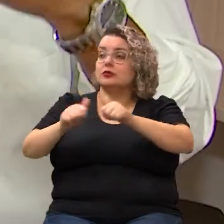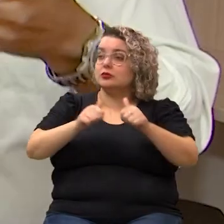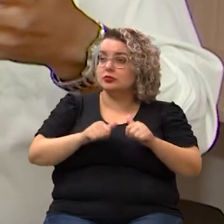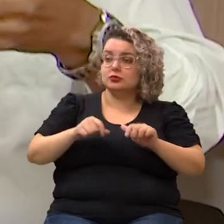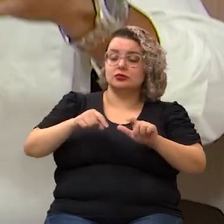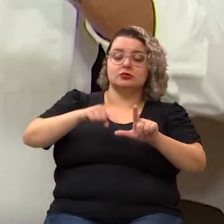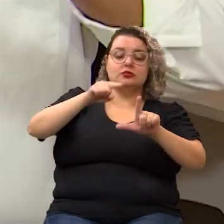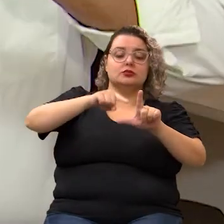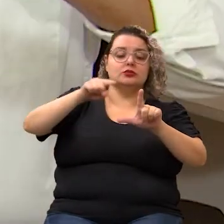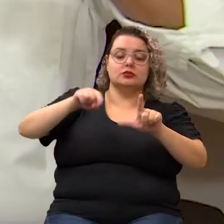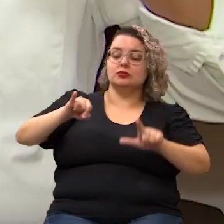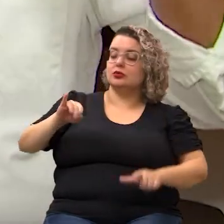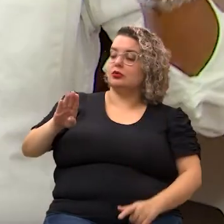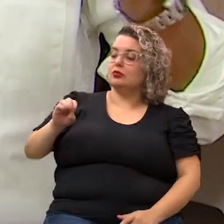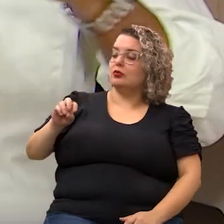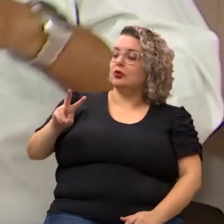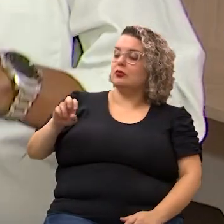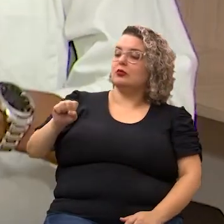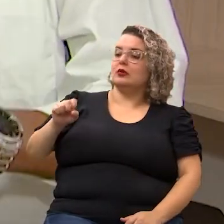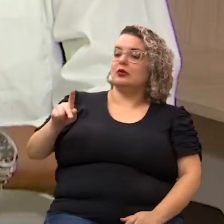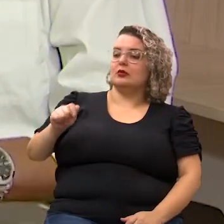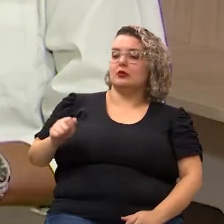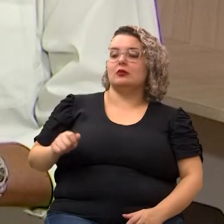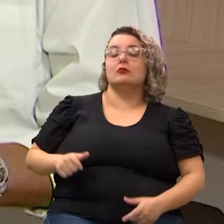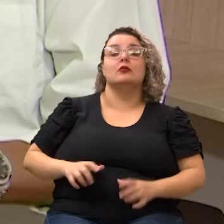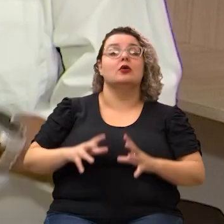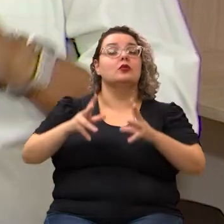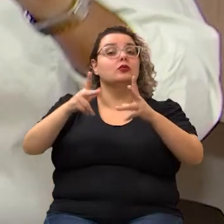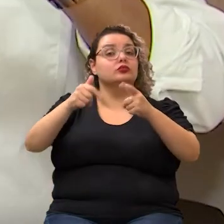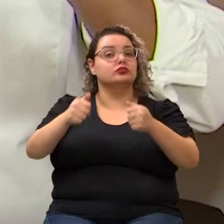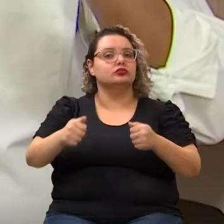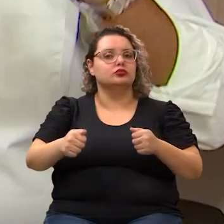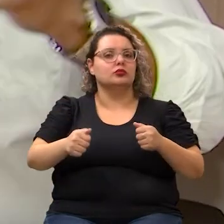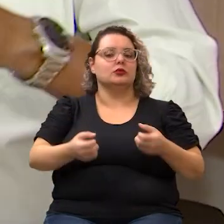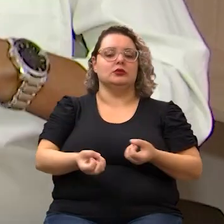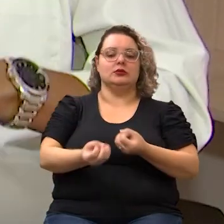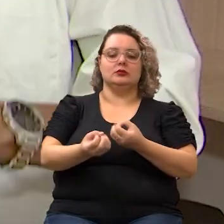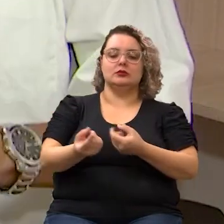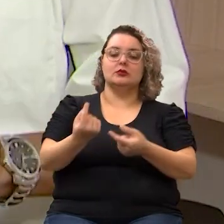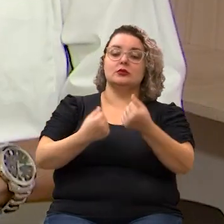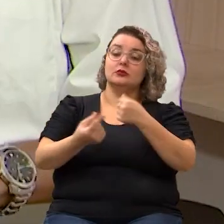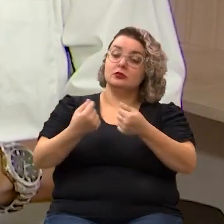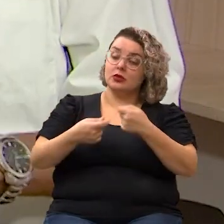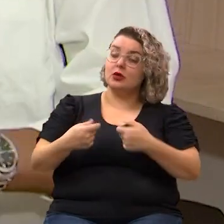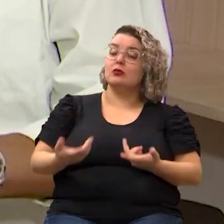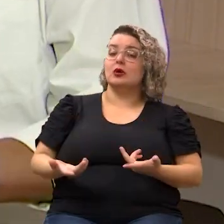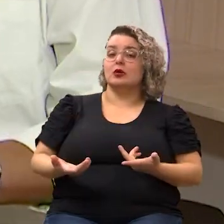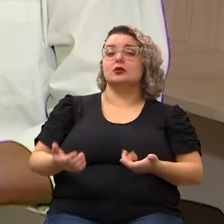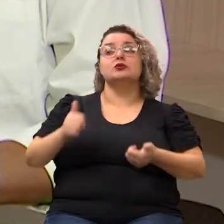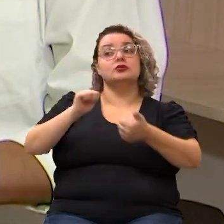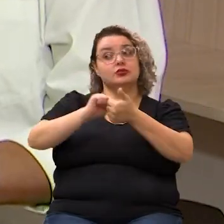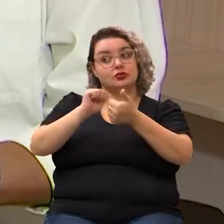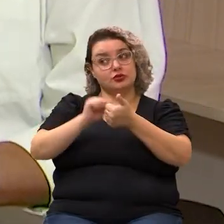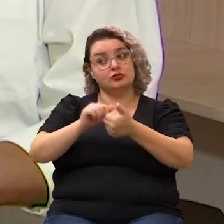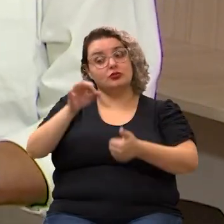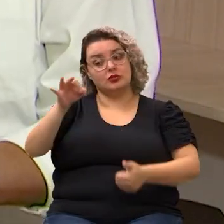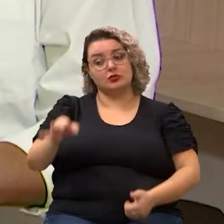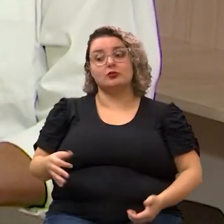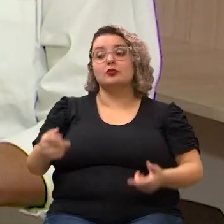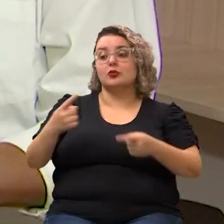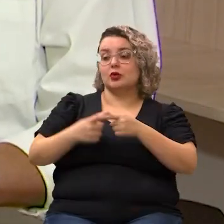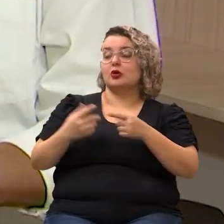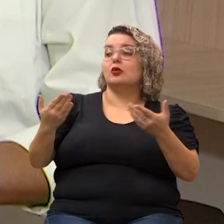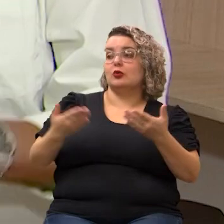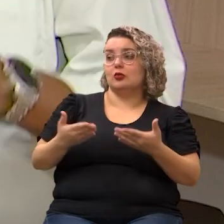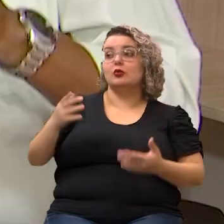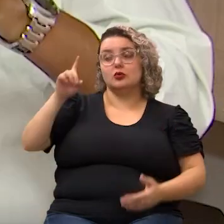analisar o índice do Ibovespa junto com um conjunto maior de informações econômicas e informações de qualidade. Porque hoje em